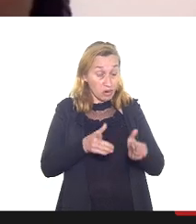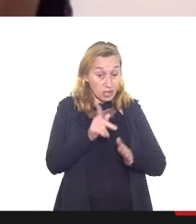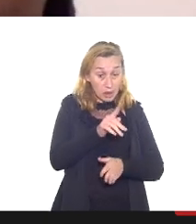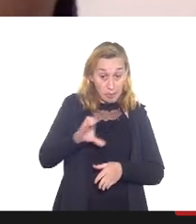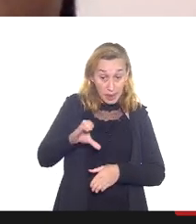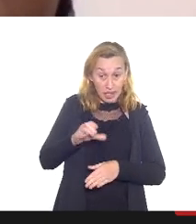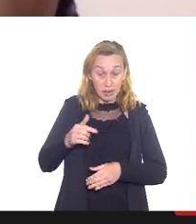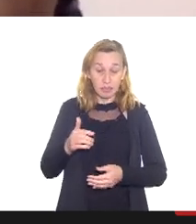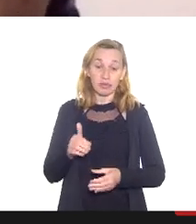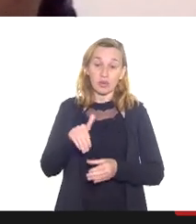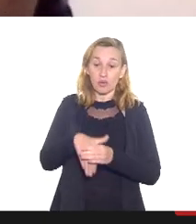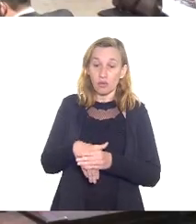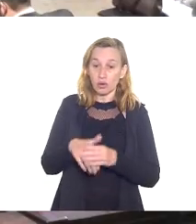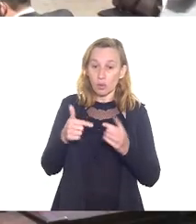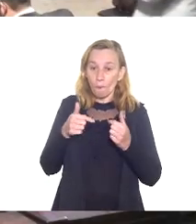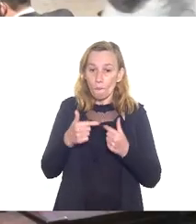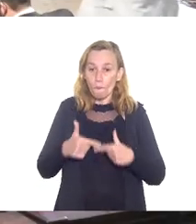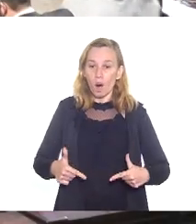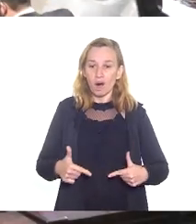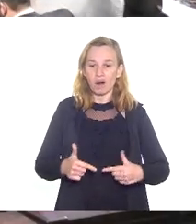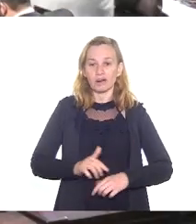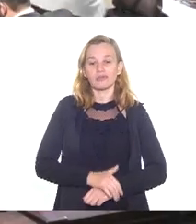abstenção.